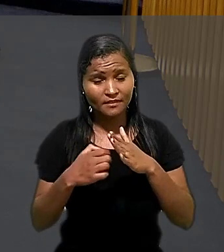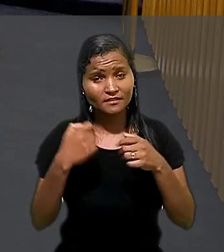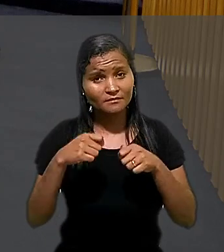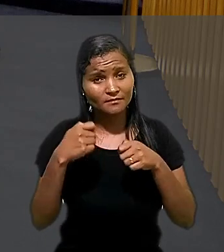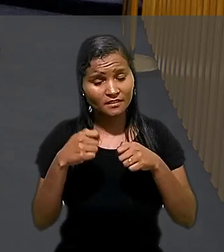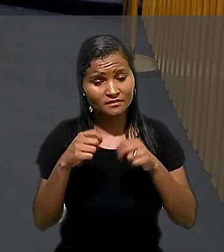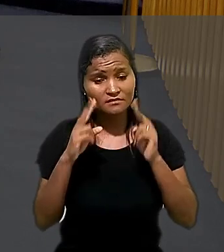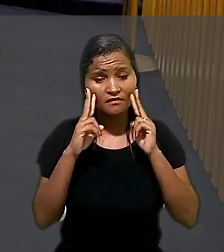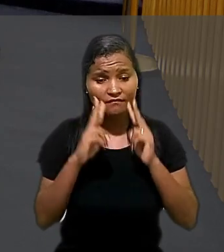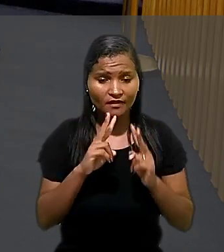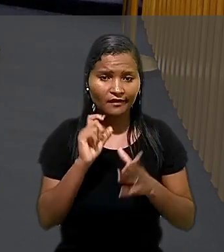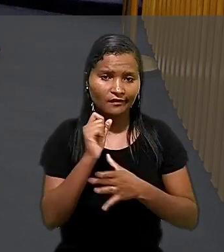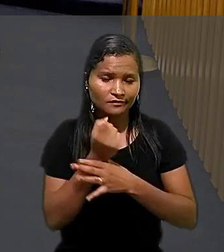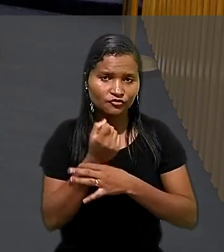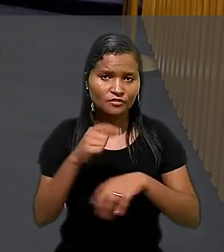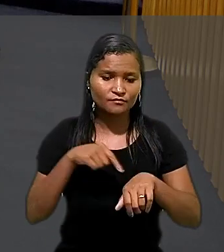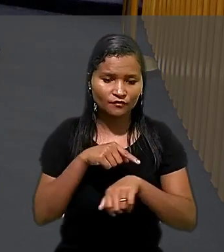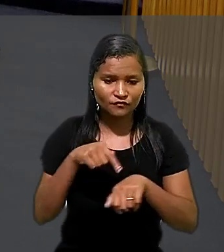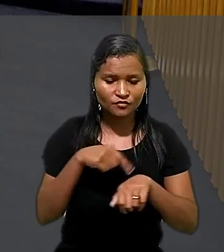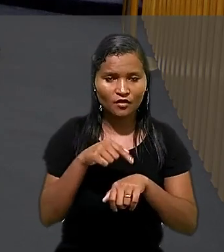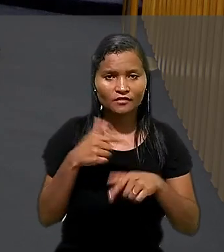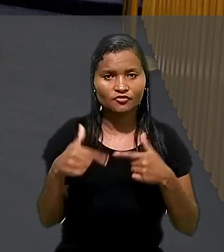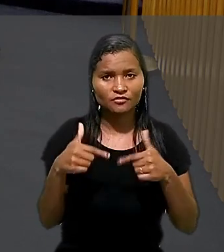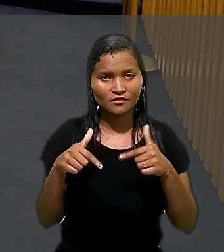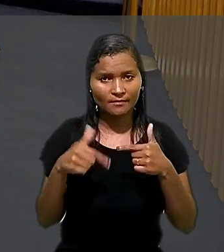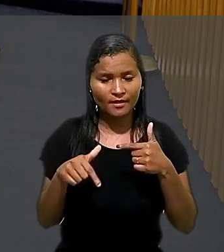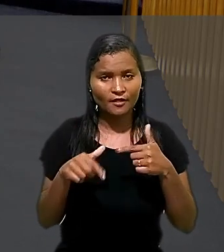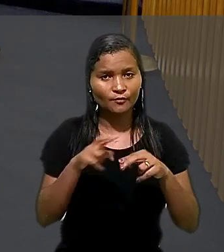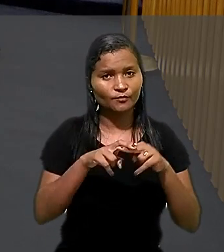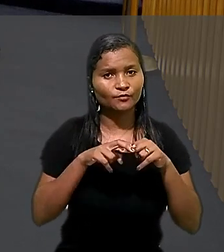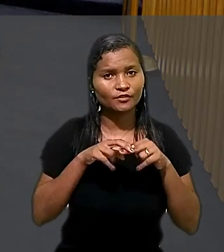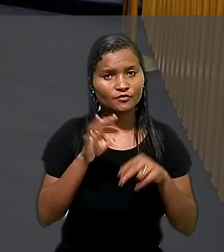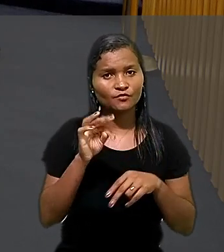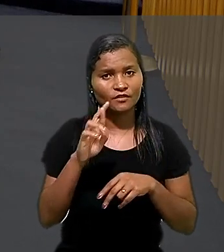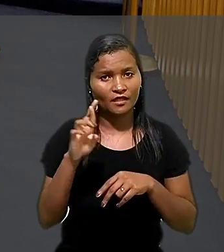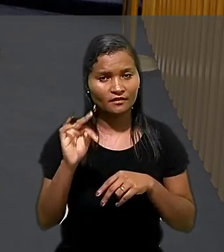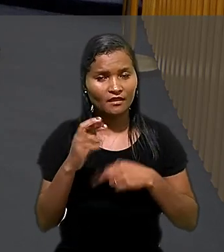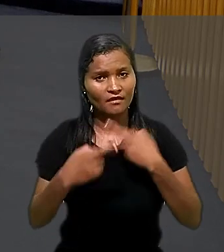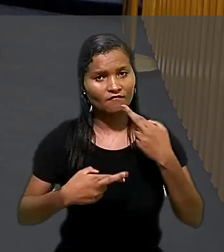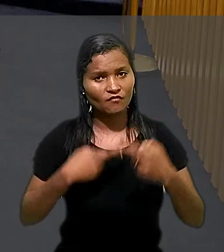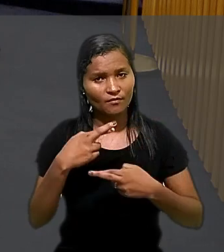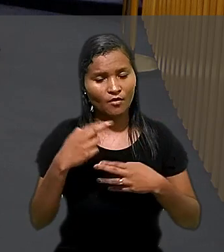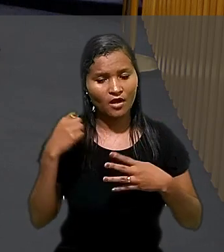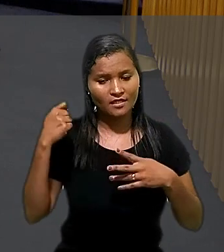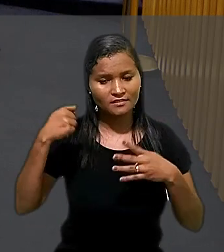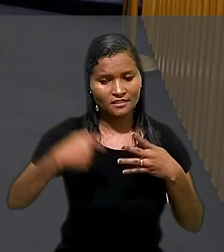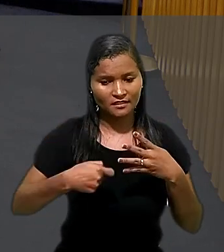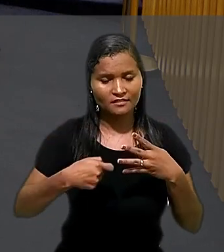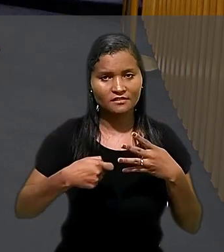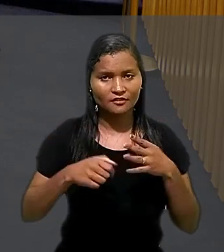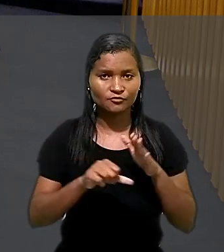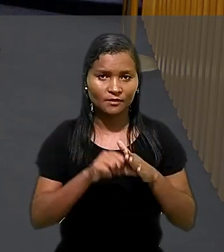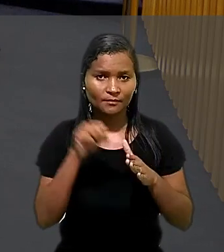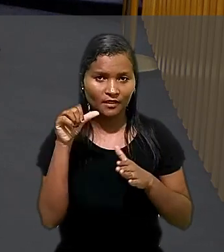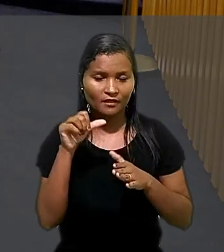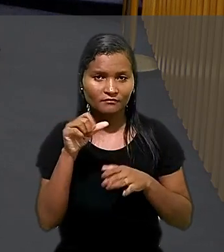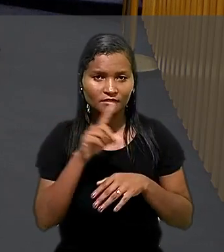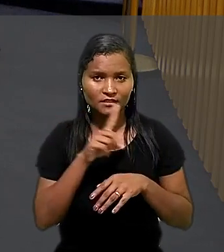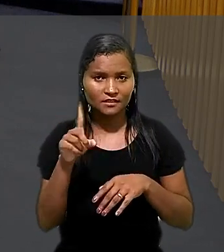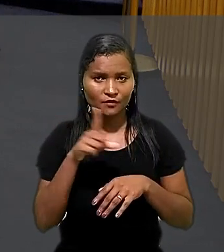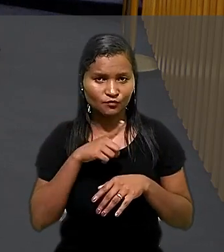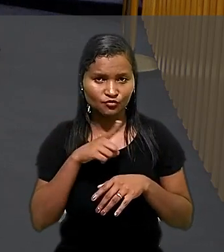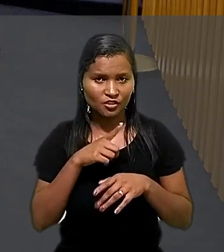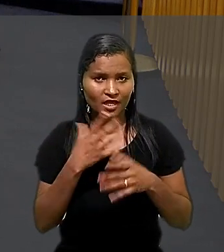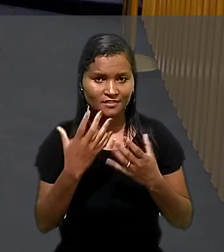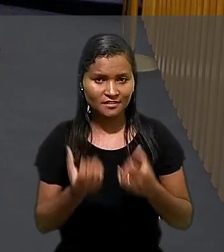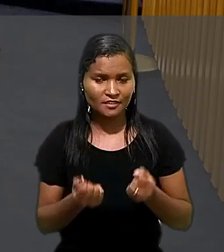verificar eventuais garantias provisórias de emprego. Por isso, o TRT reformou a sentença de 1º grau, que havia